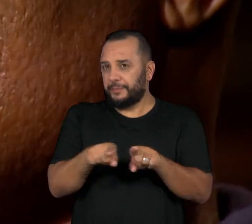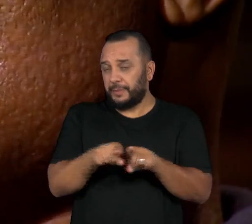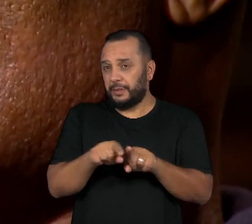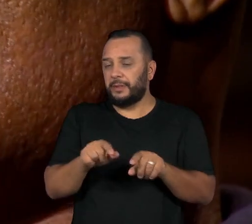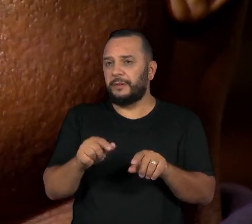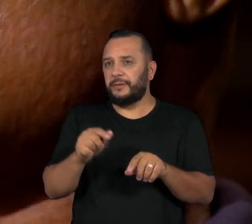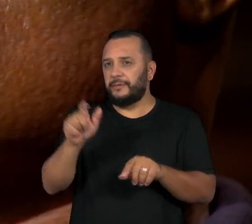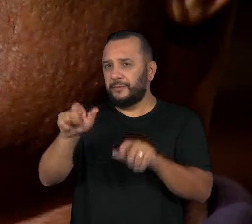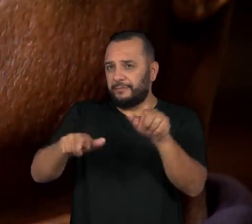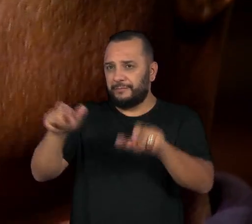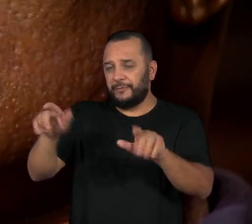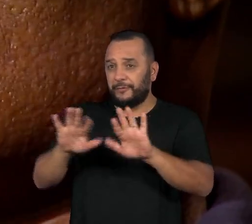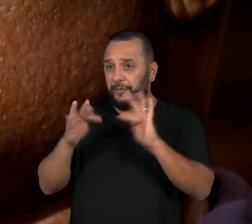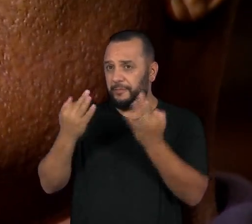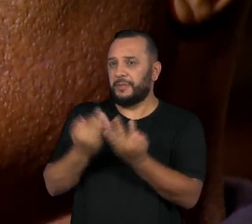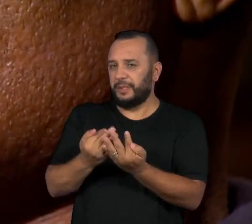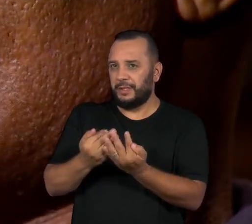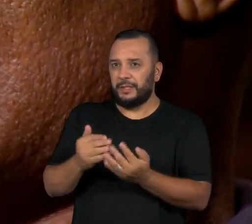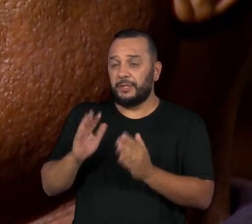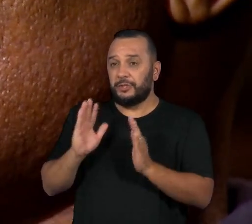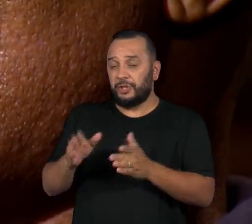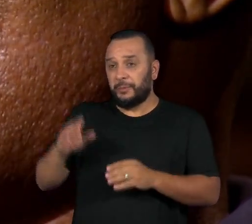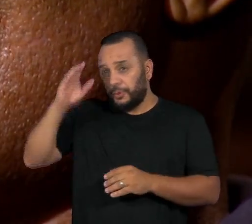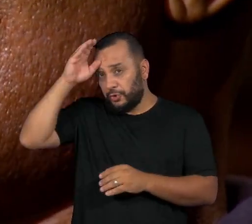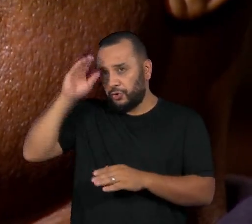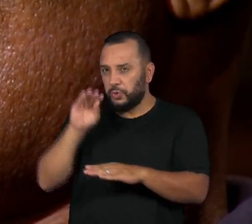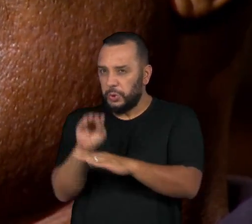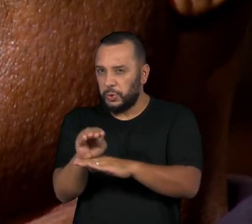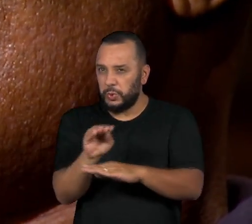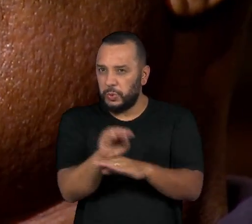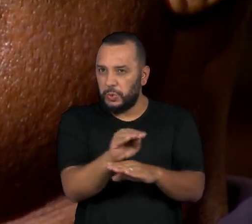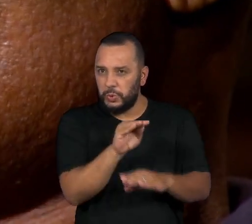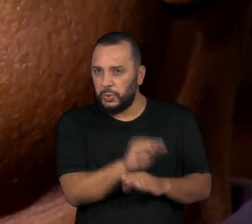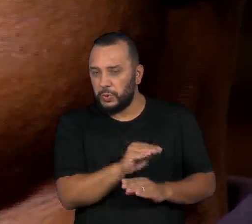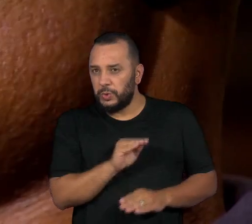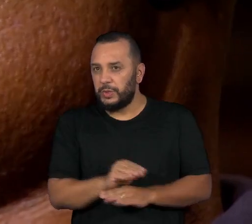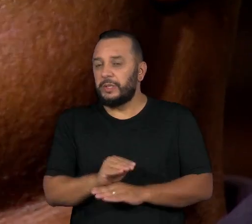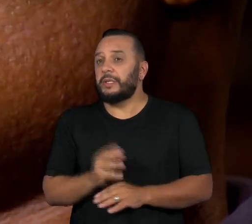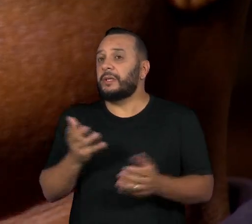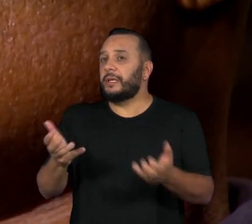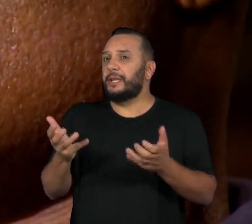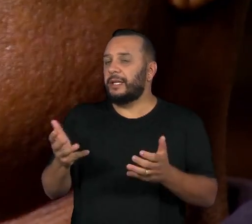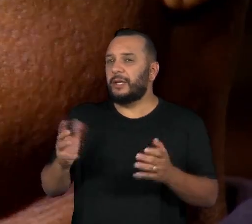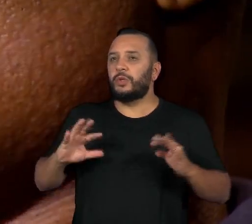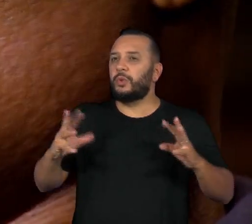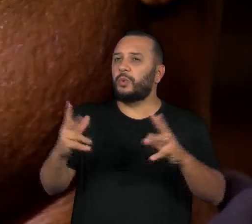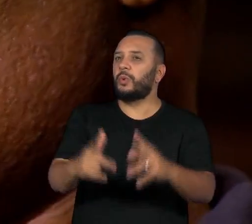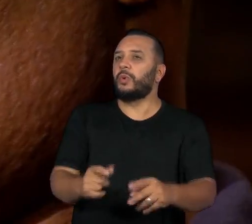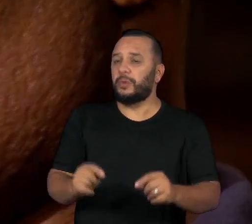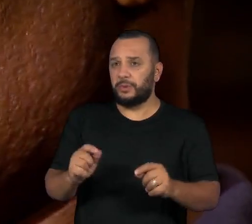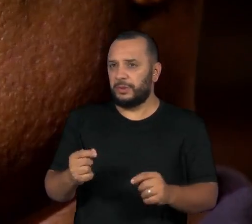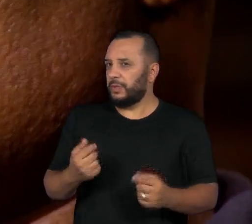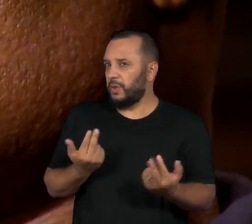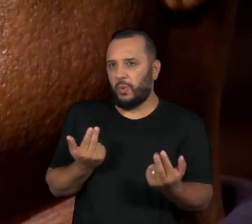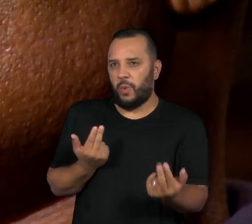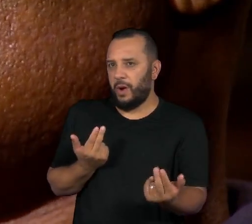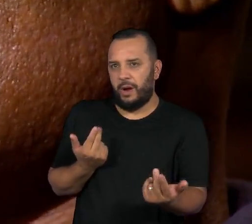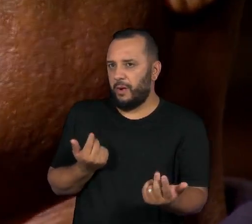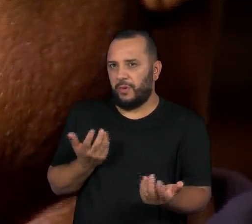integrantes da família que foram criados pelos meus tios também, ele queria que a gente todos fossem como ele,